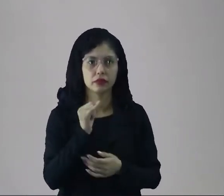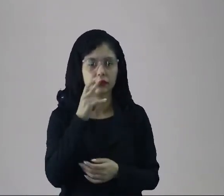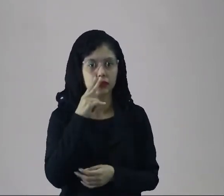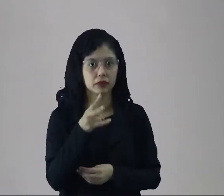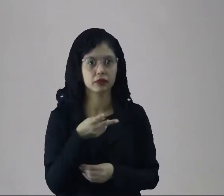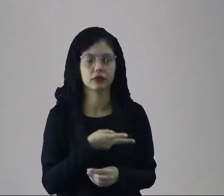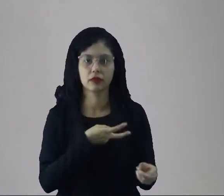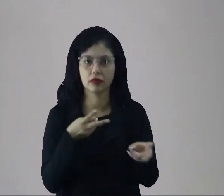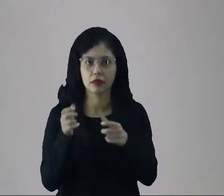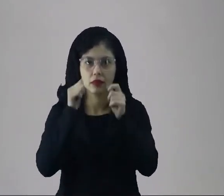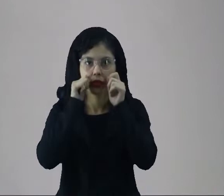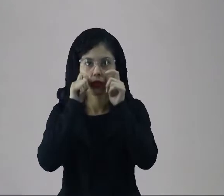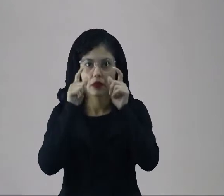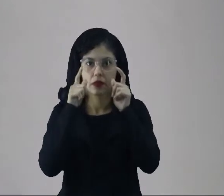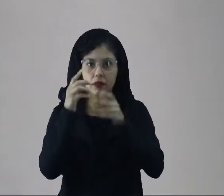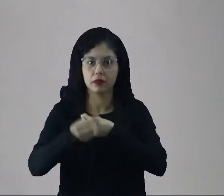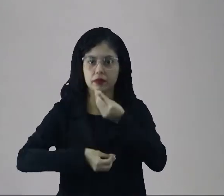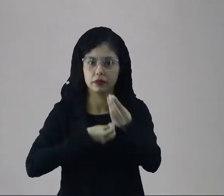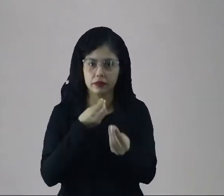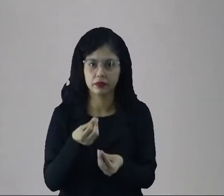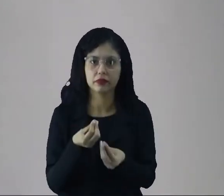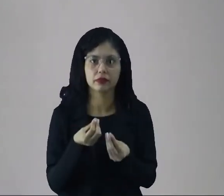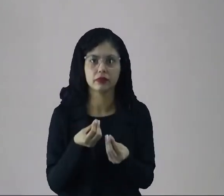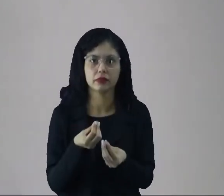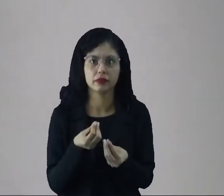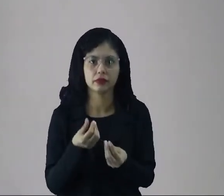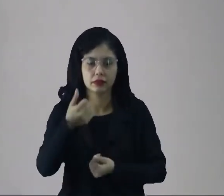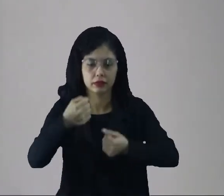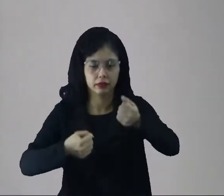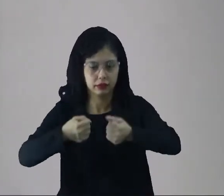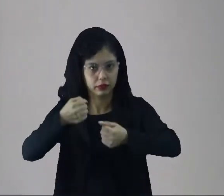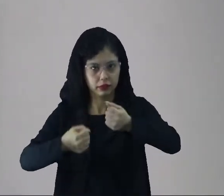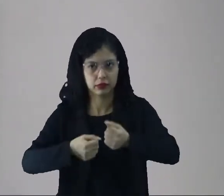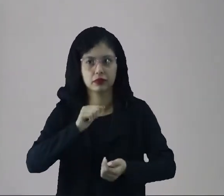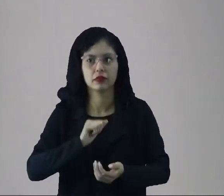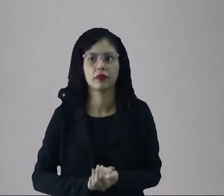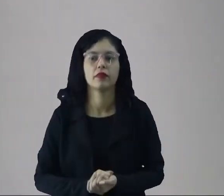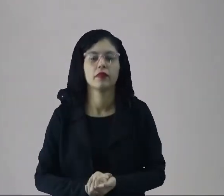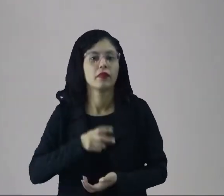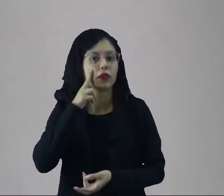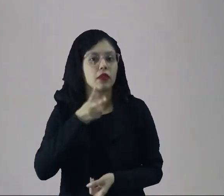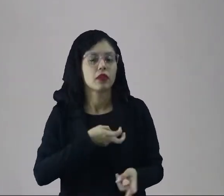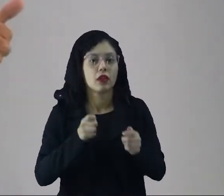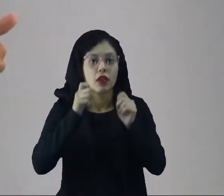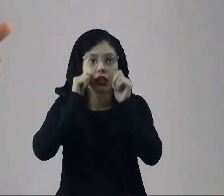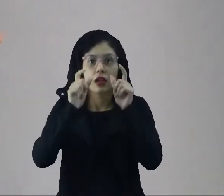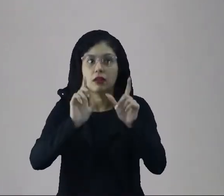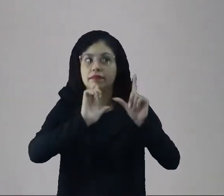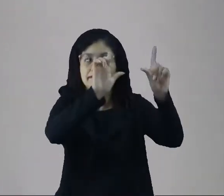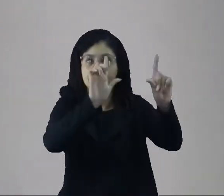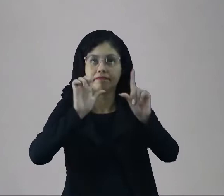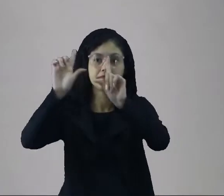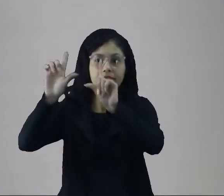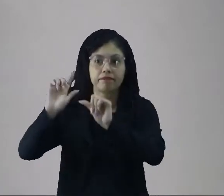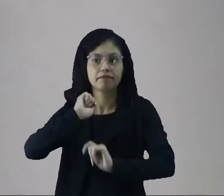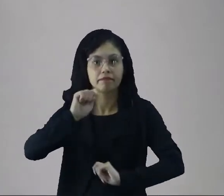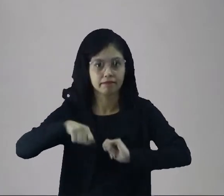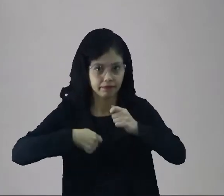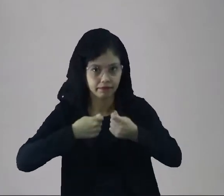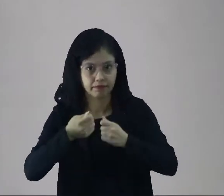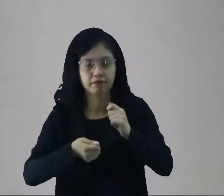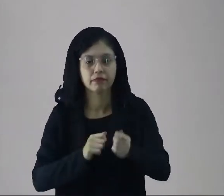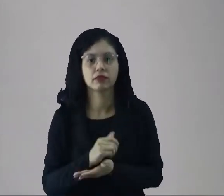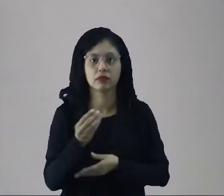você for prestar atenção como é que você vai conduzir o seu veículo, você vai ter que prestar atenção às placas de